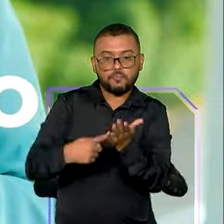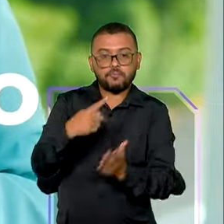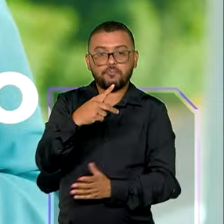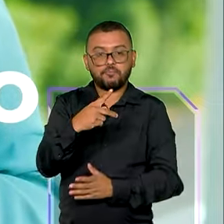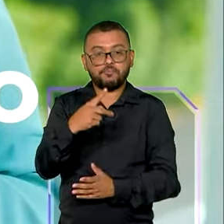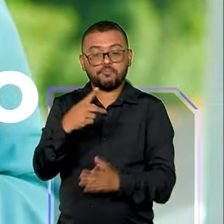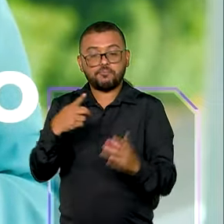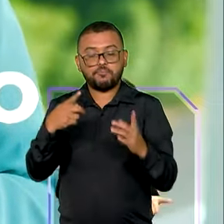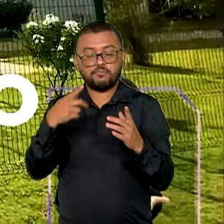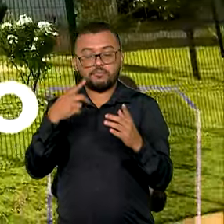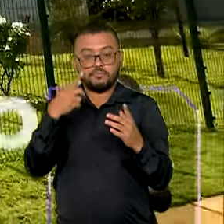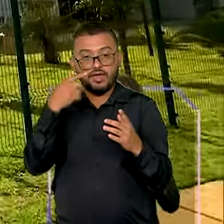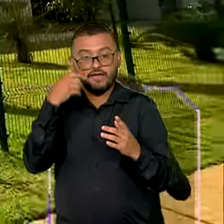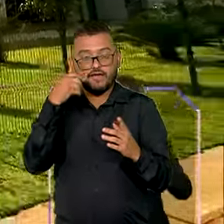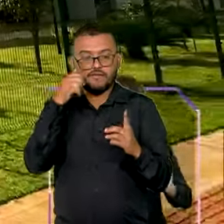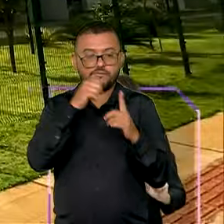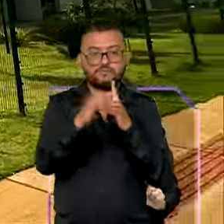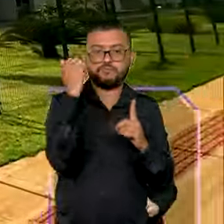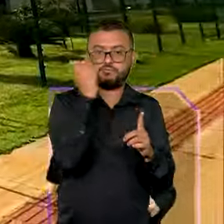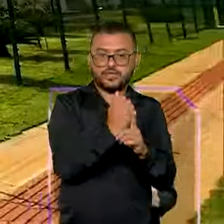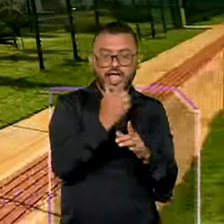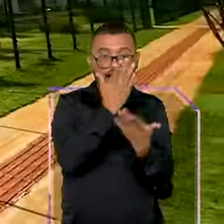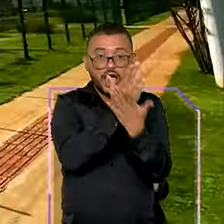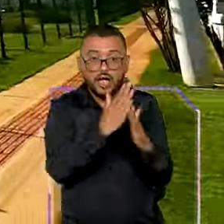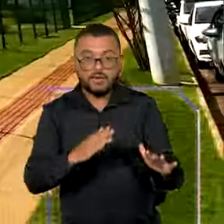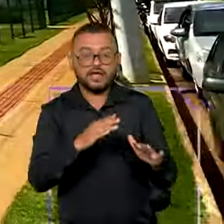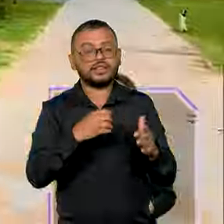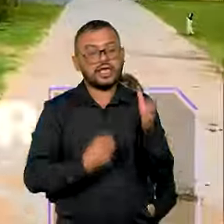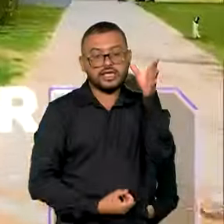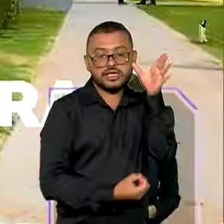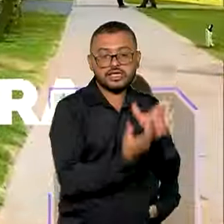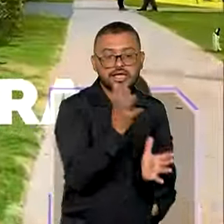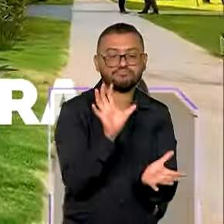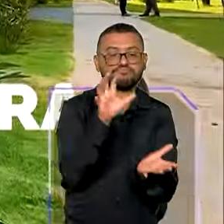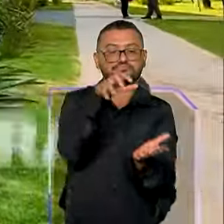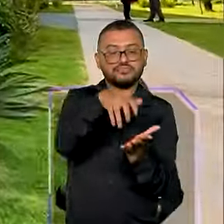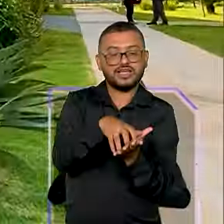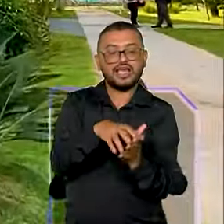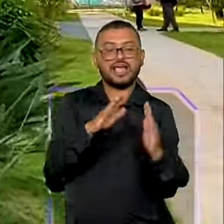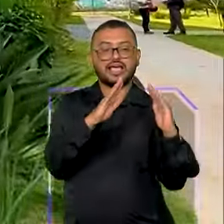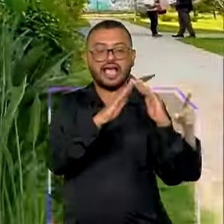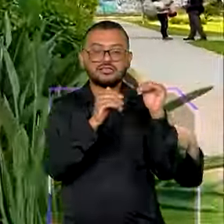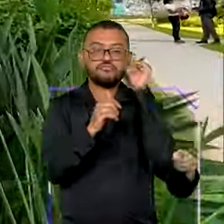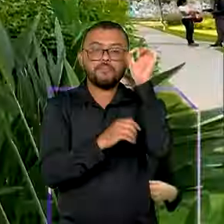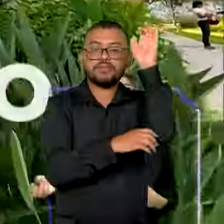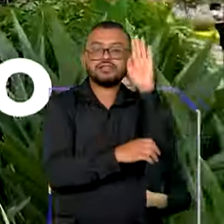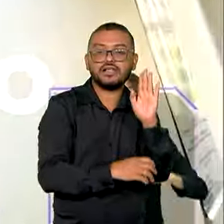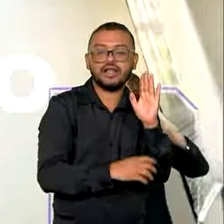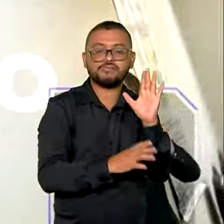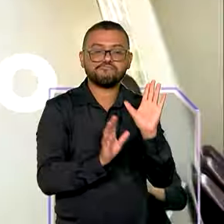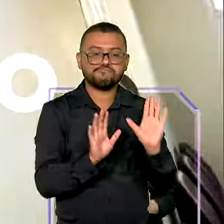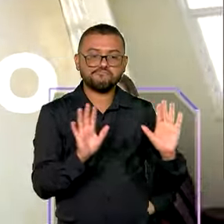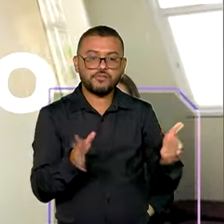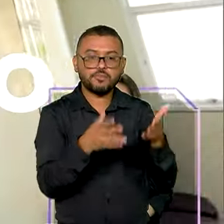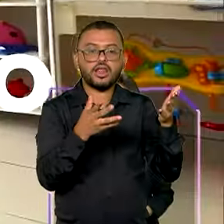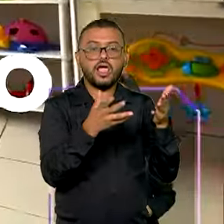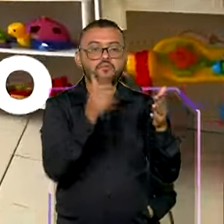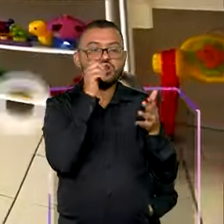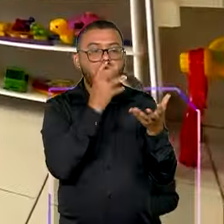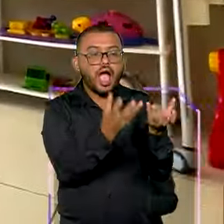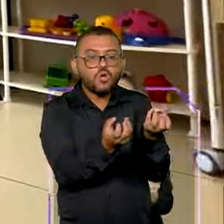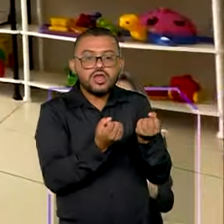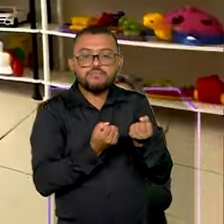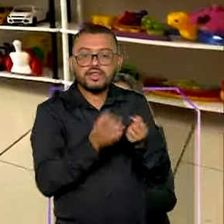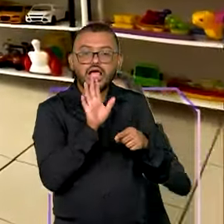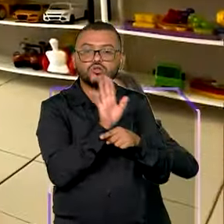Prevenção aos Feminicídios e vai inaugurar este ano Novas Casas da Mulher Brasileira, que oferecem acolhimento